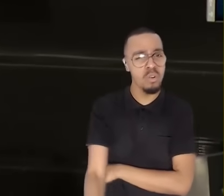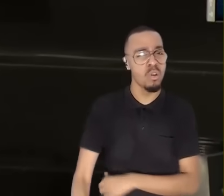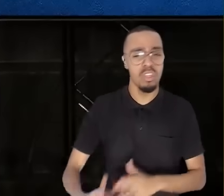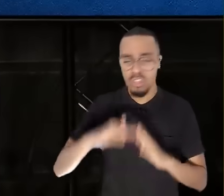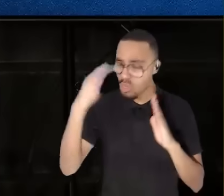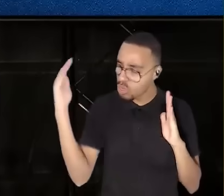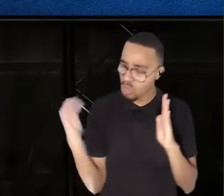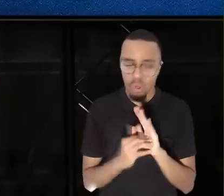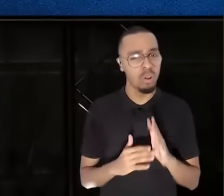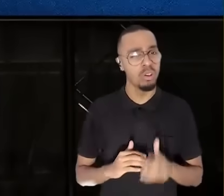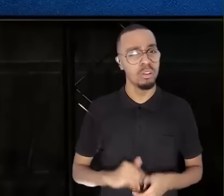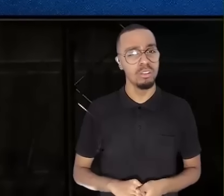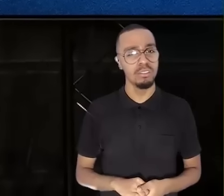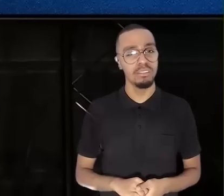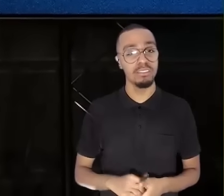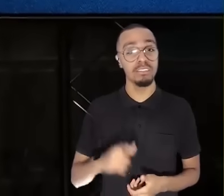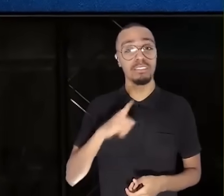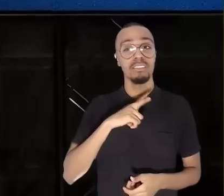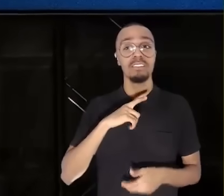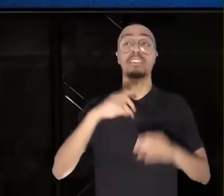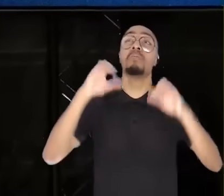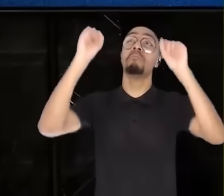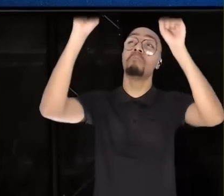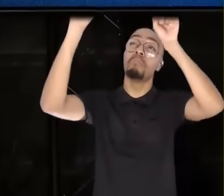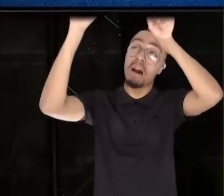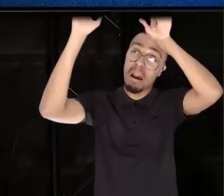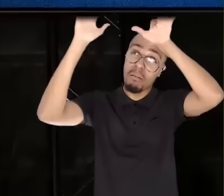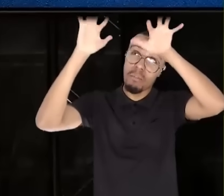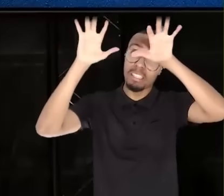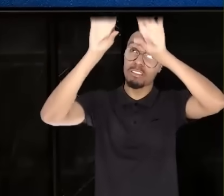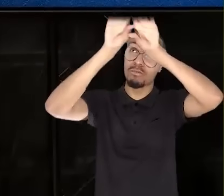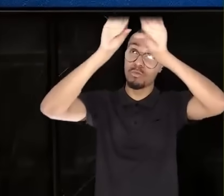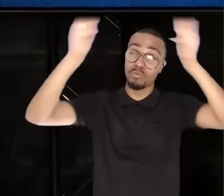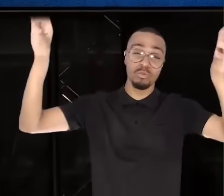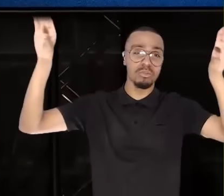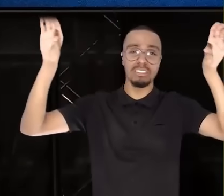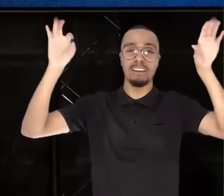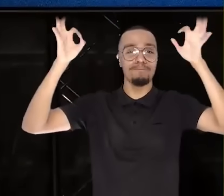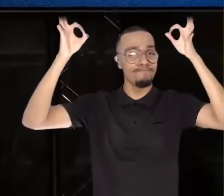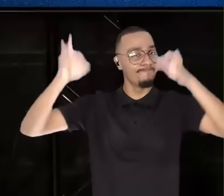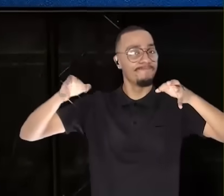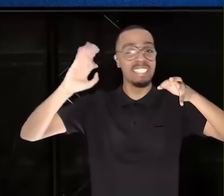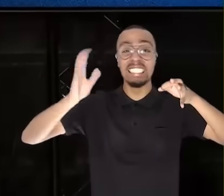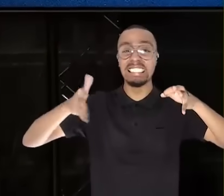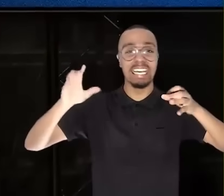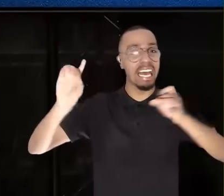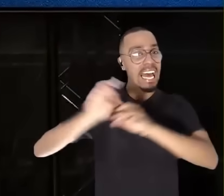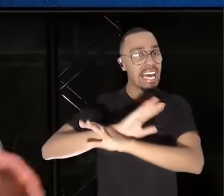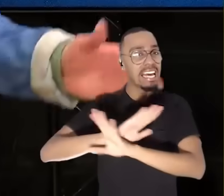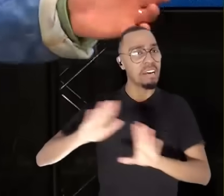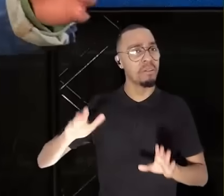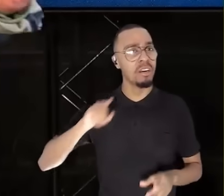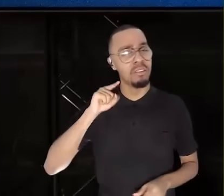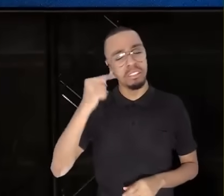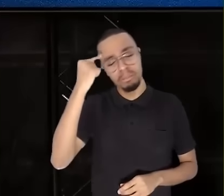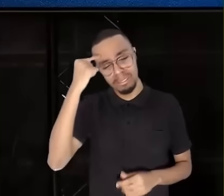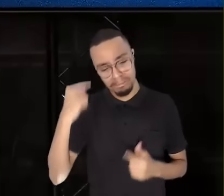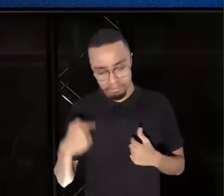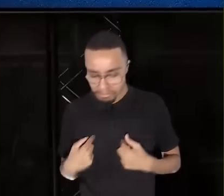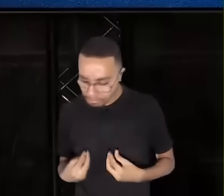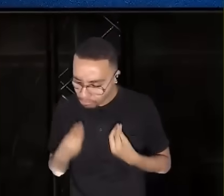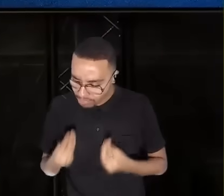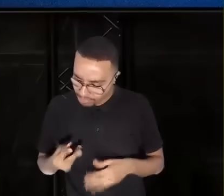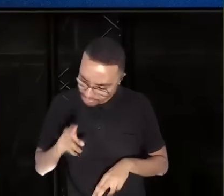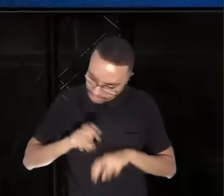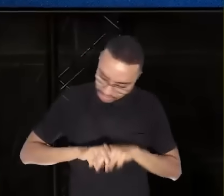Existe uma bênção, um caminho, uma obra concluída para você. Aí você diz, pastor, mas eu estou sentado